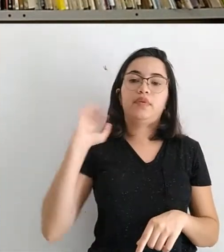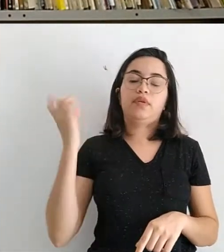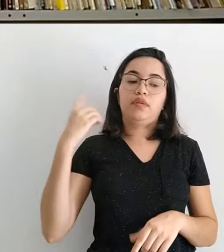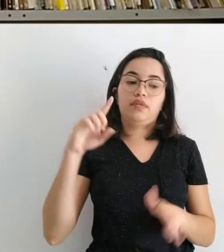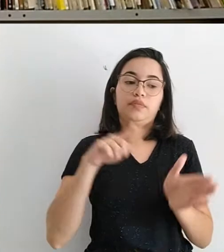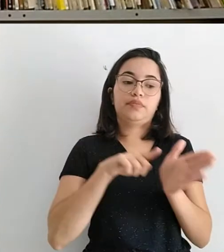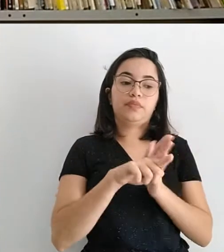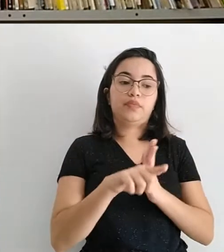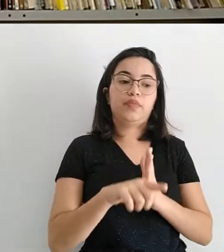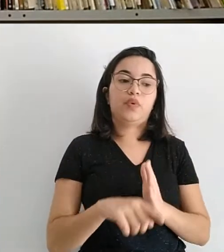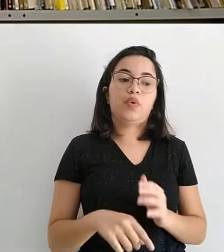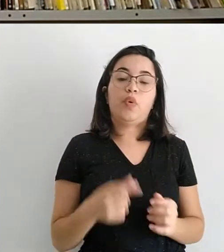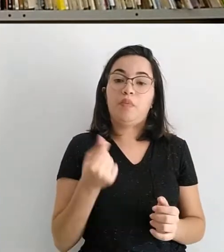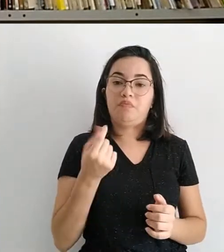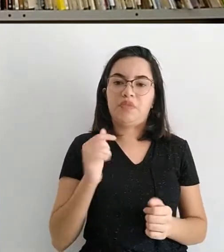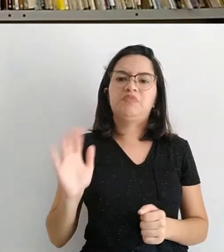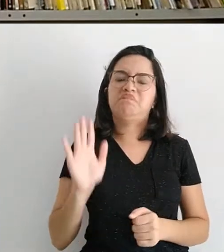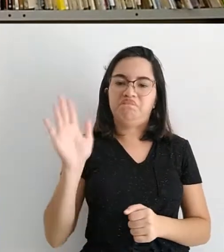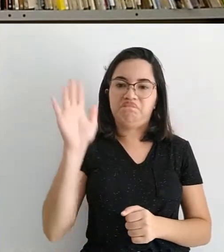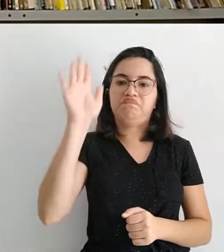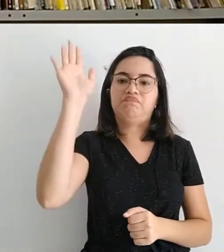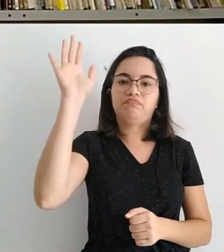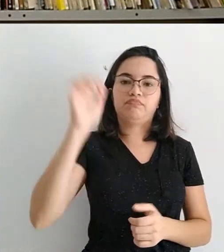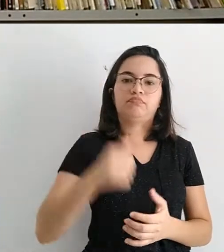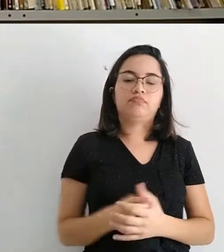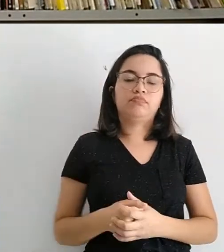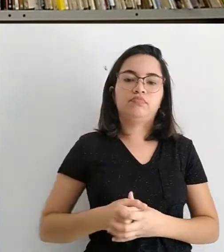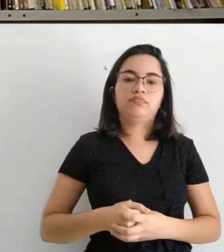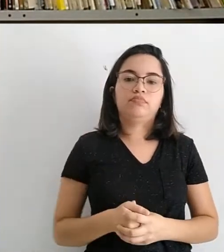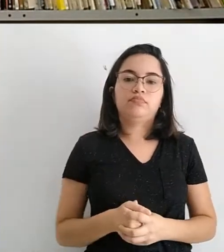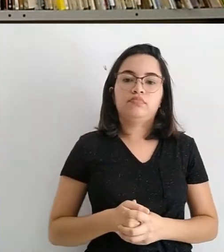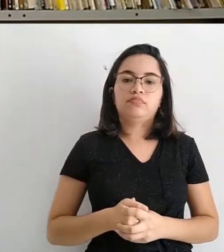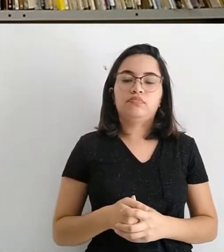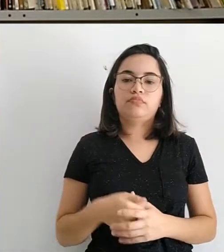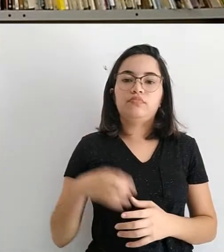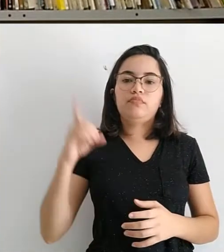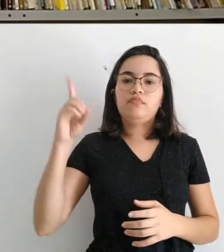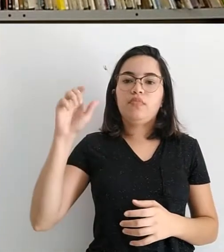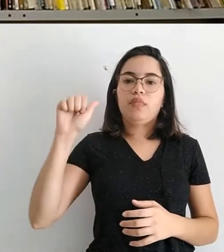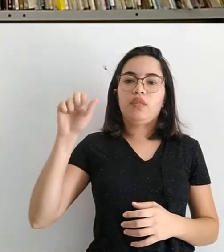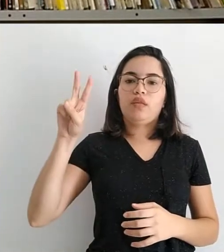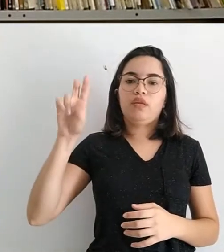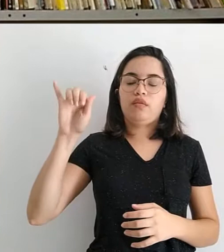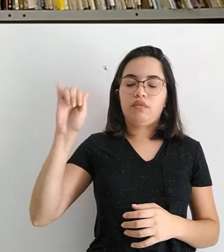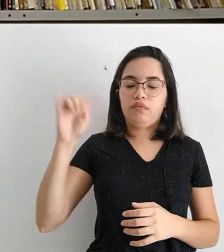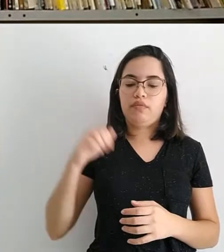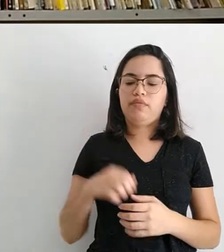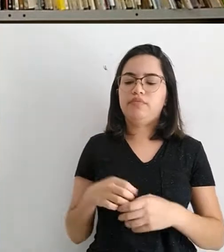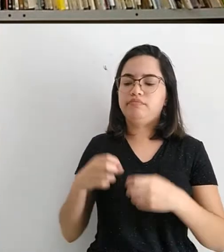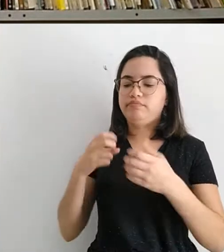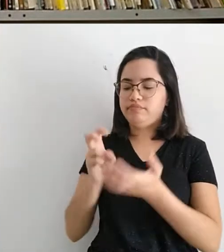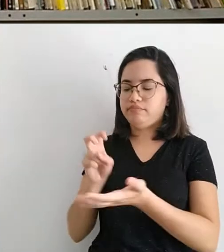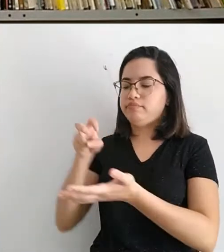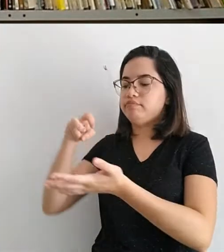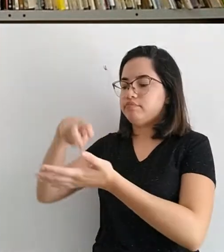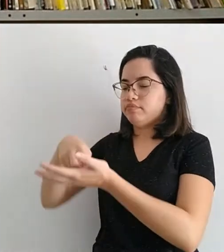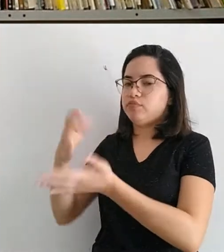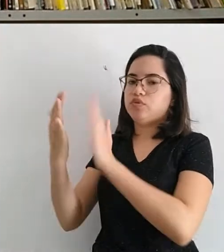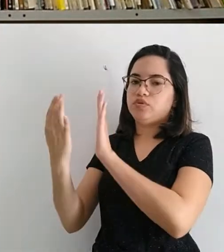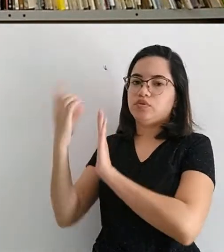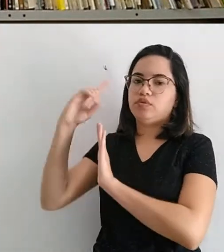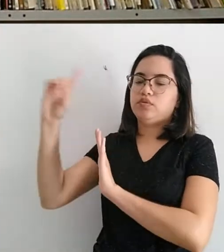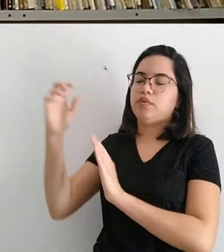Deus cobrou um preço alto sobre ele. E Davi se prostrou diante de Deus e clamou e